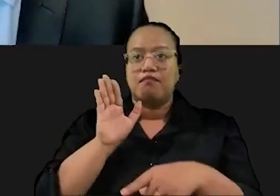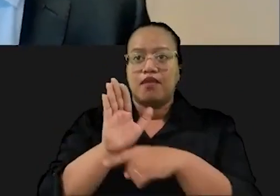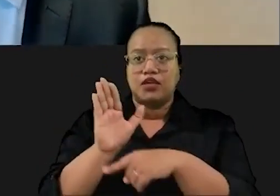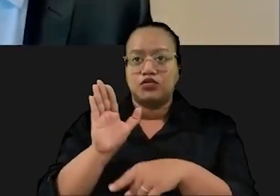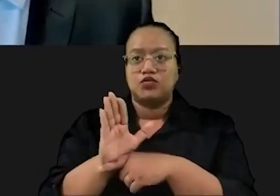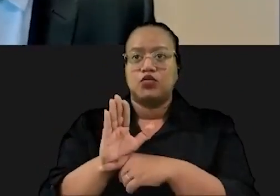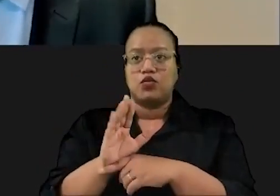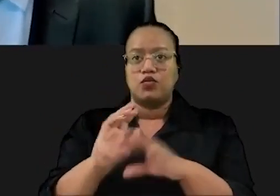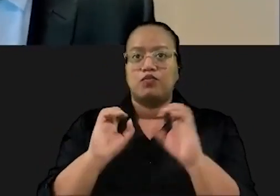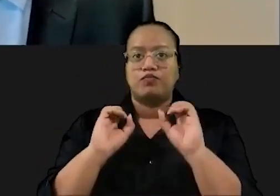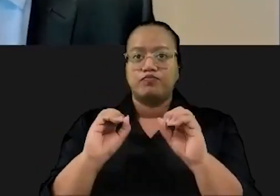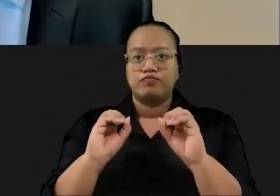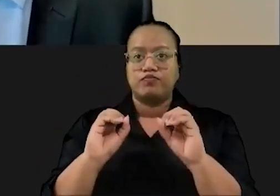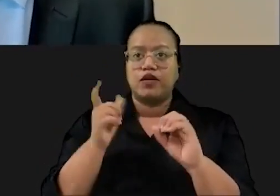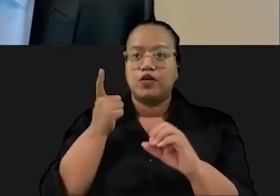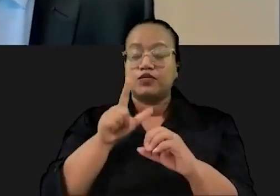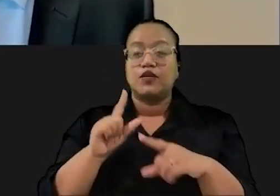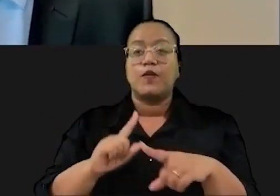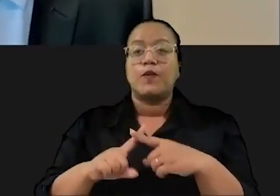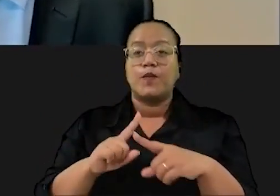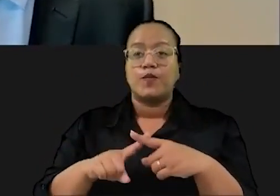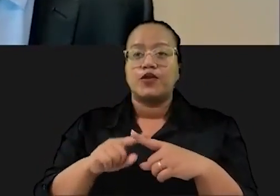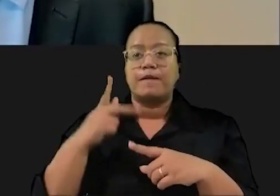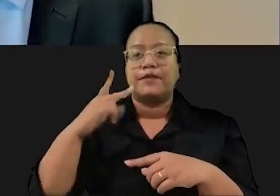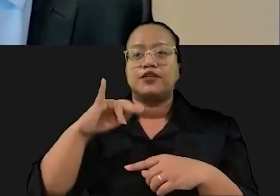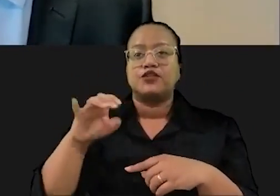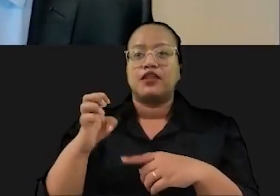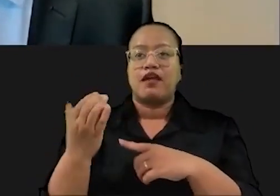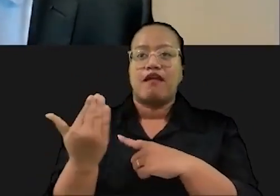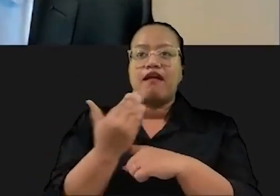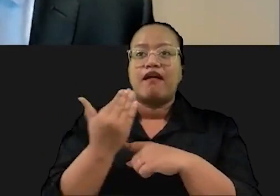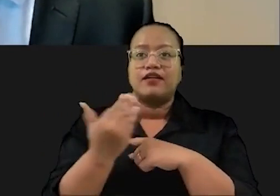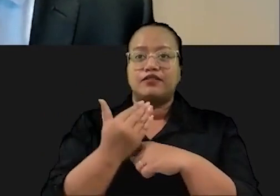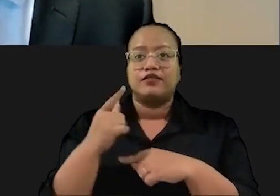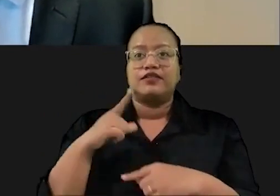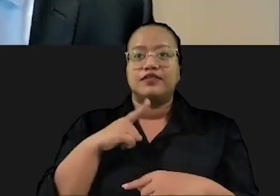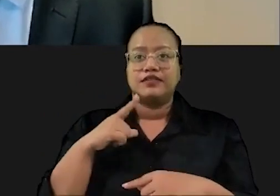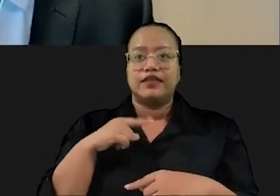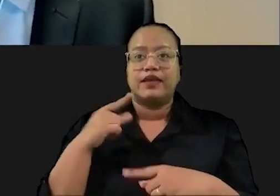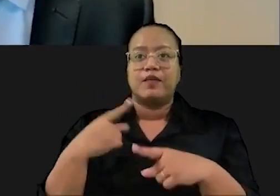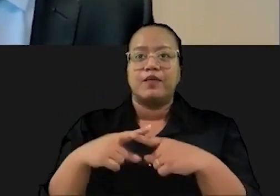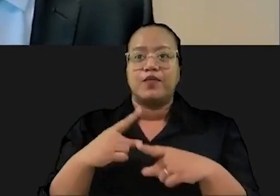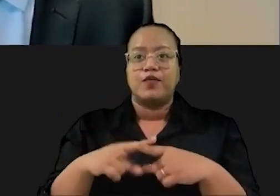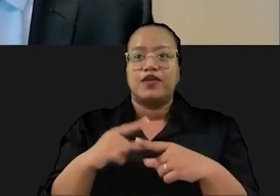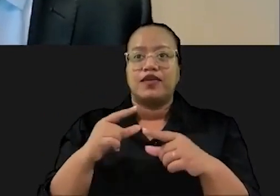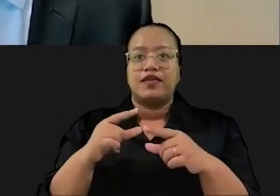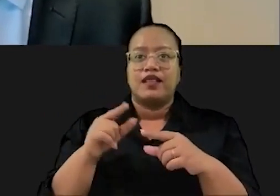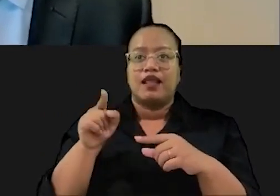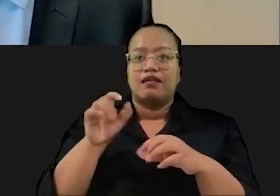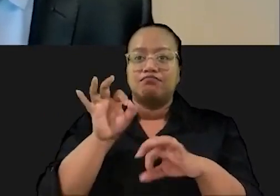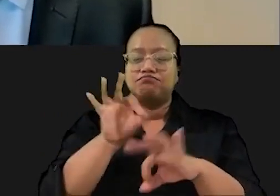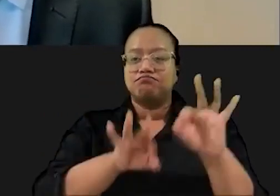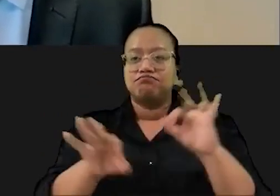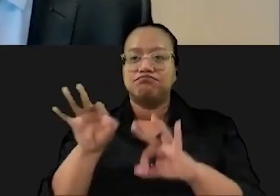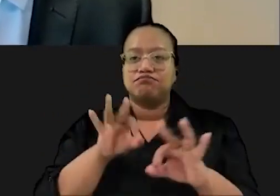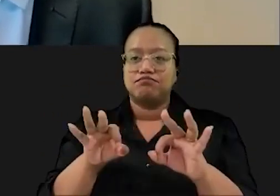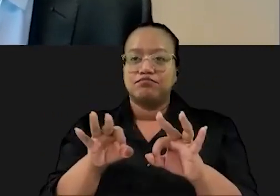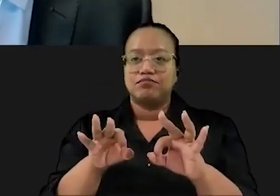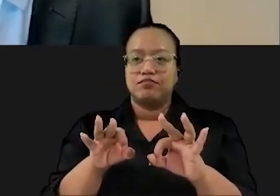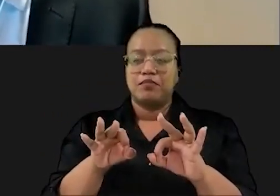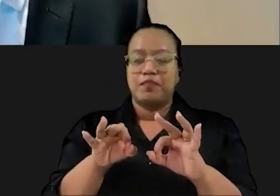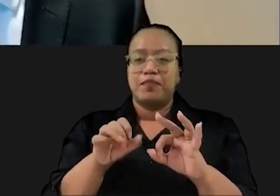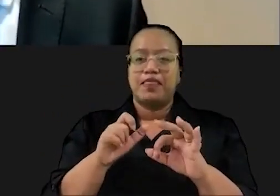PJE, não teria sido possível, porque o PJE faz aquelas tarefinhas pequenas, e que